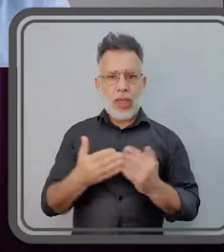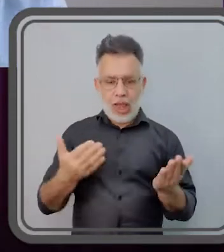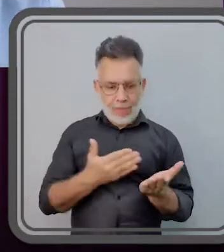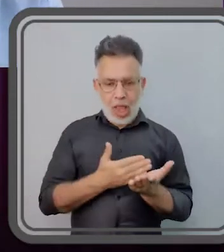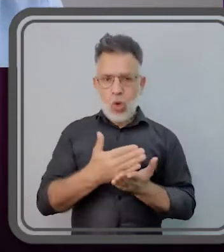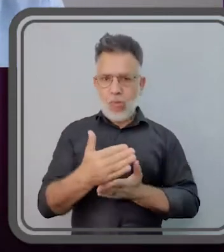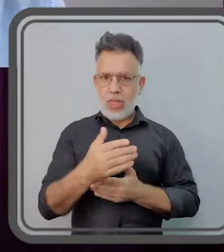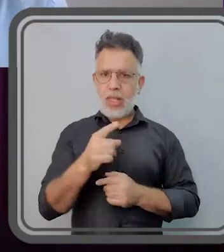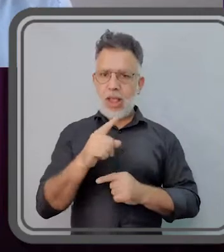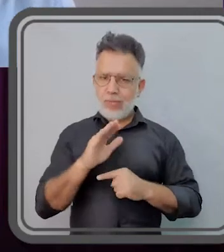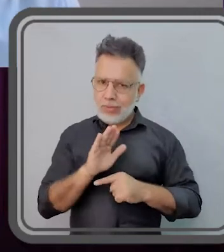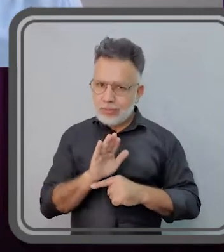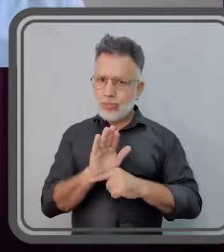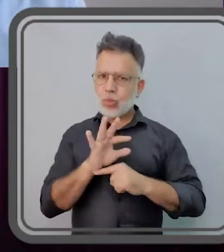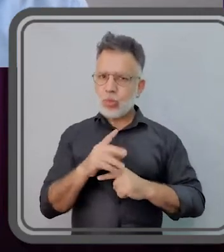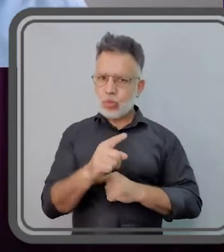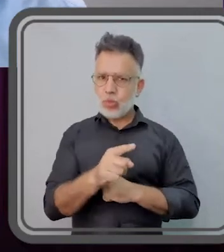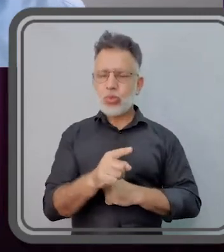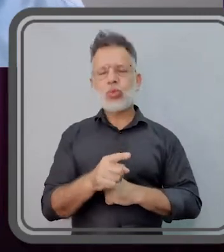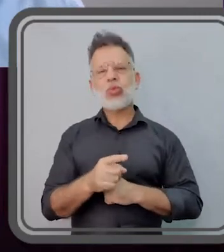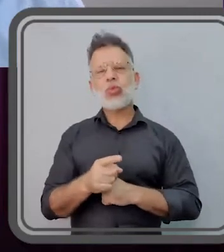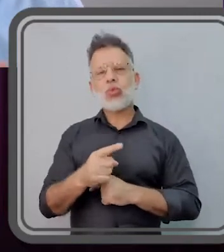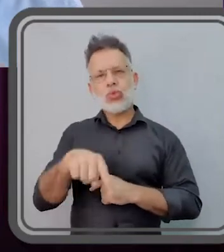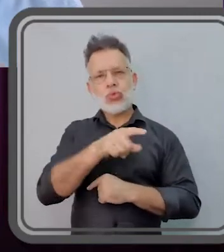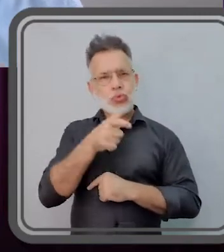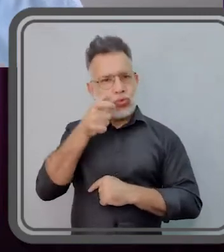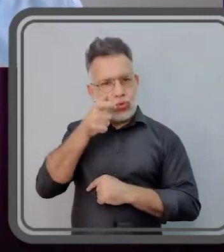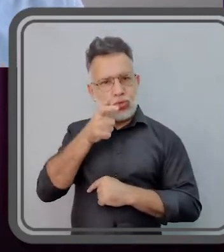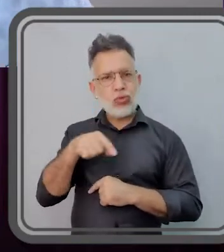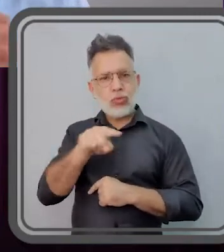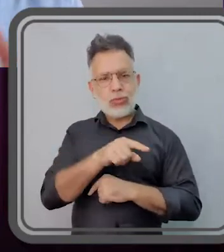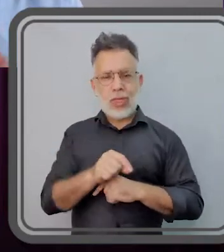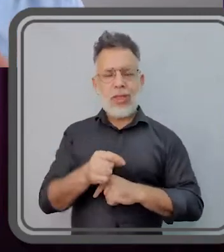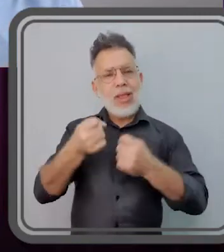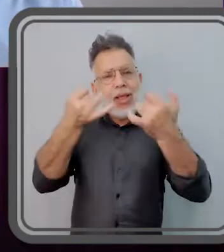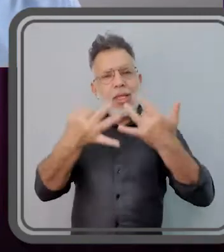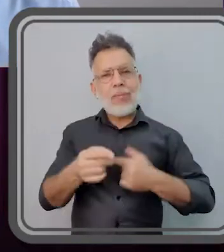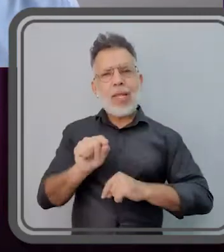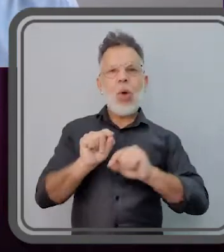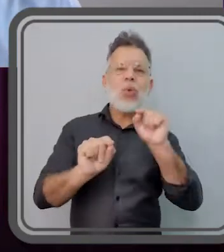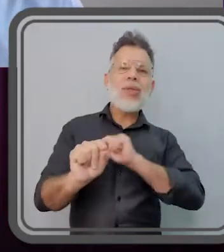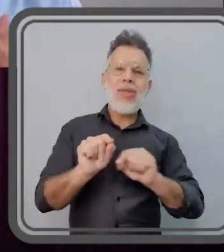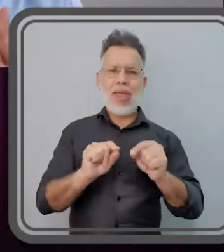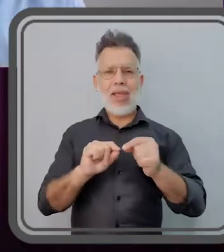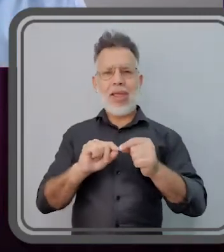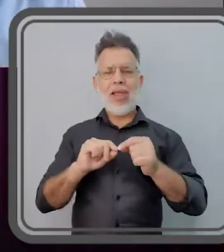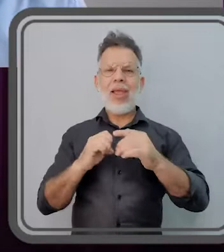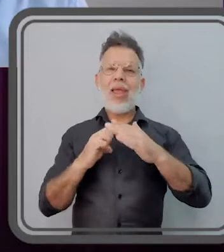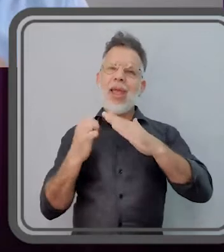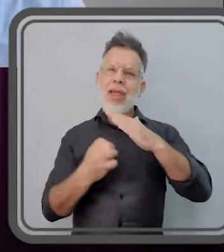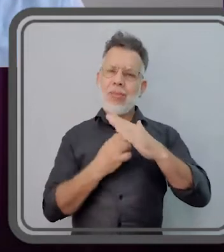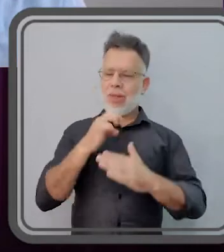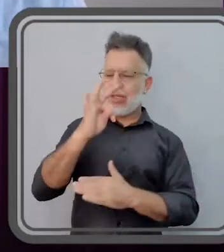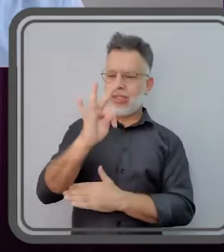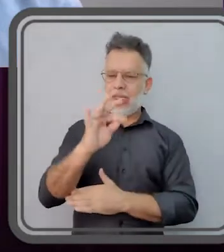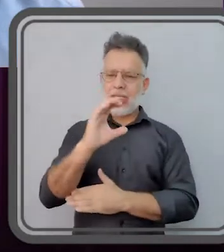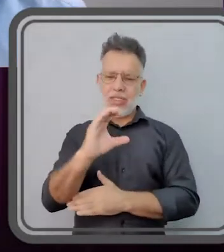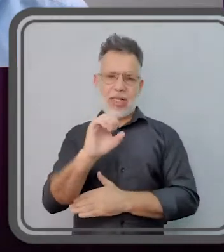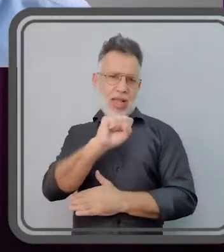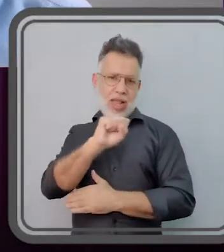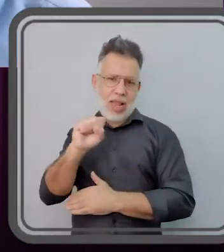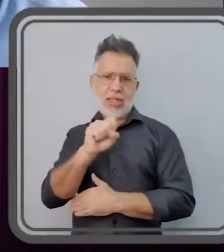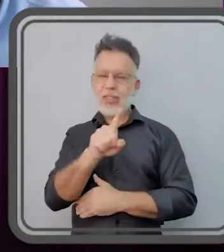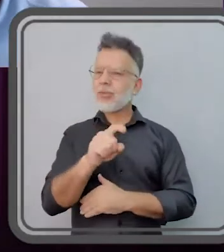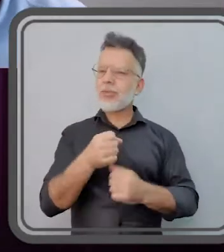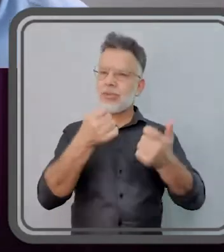por benefício da nossa audiência, eu queria pedir para você explicar um pouquinho sobre quem é a TCS, né? Quem é a Tata Consultancy